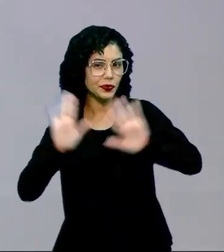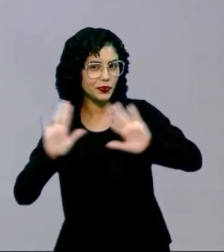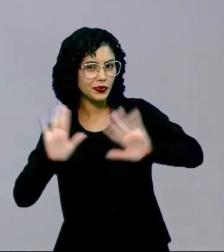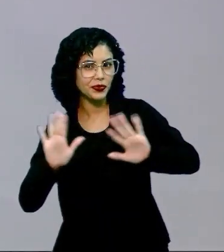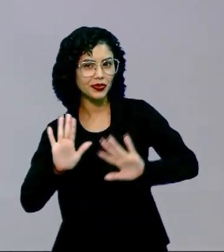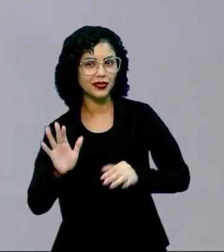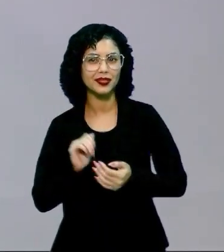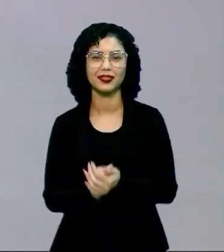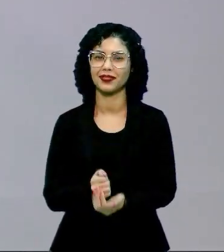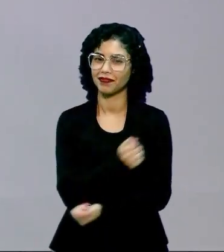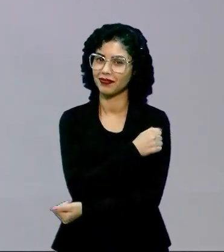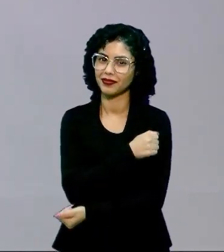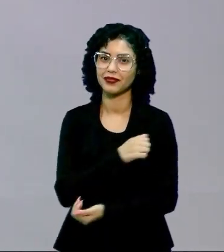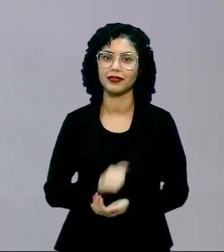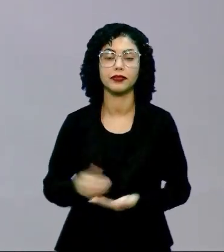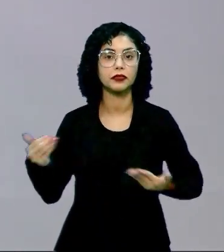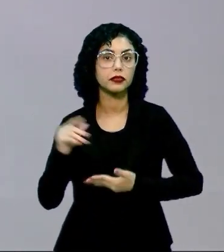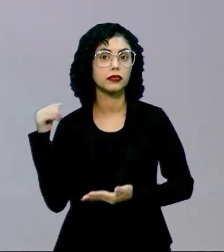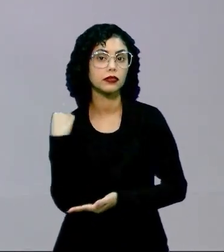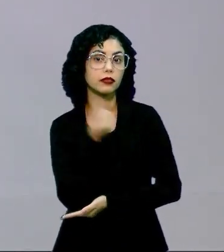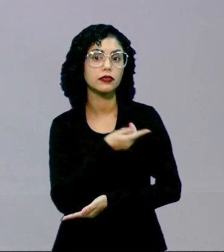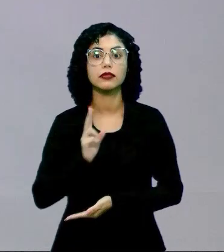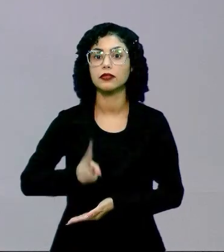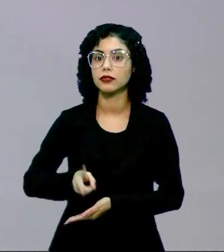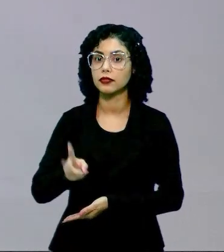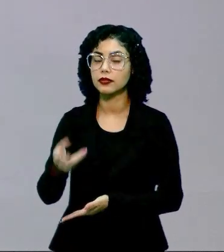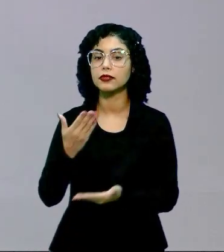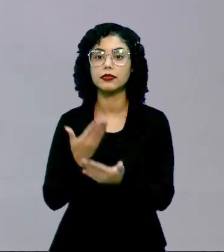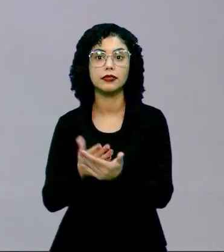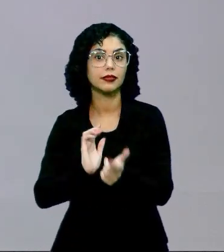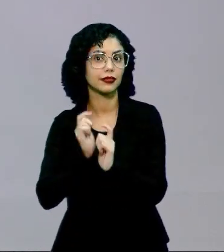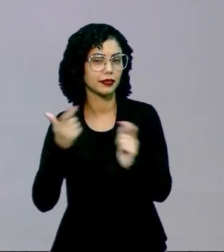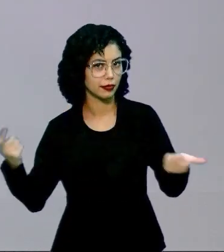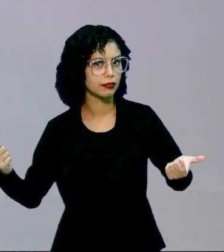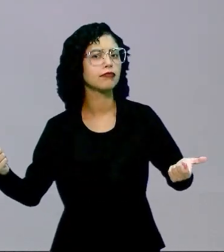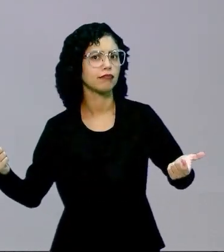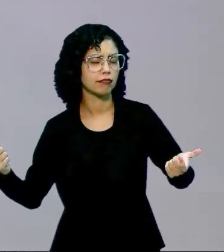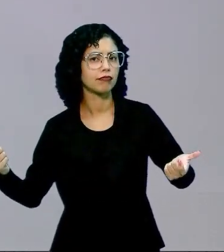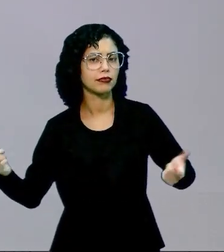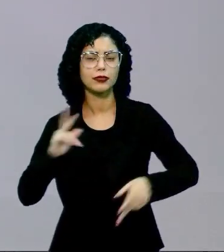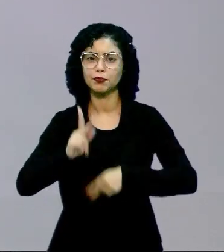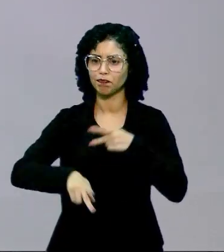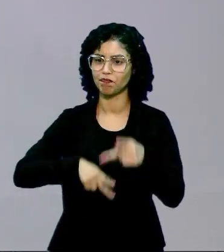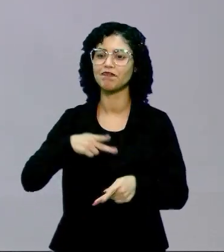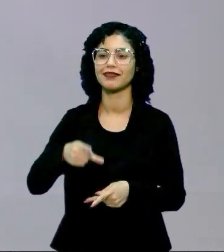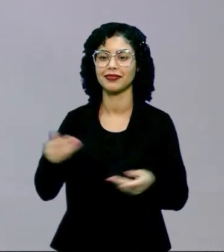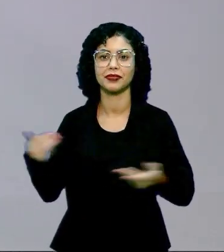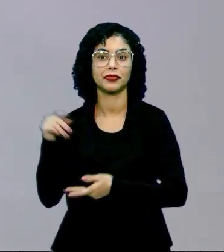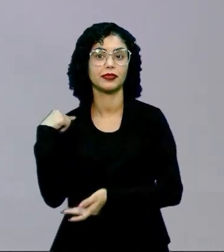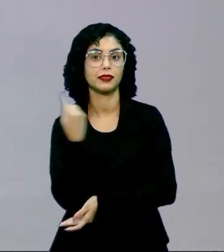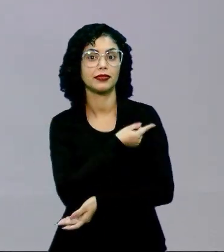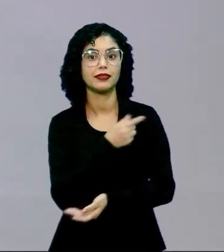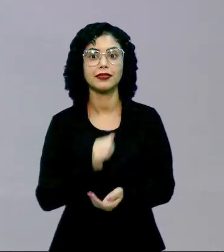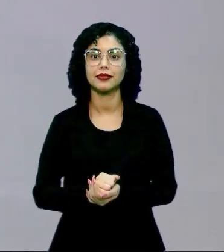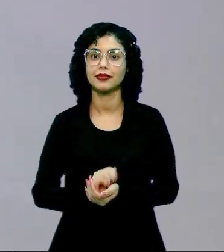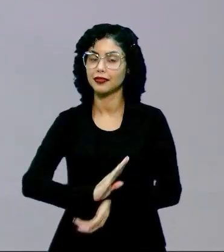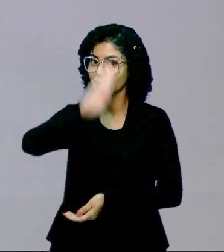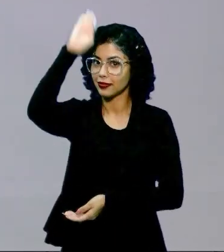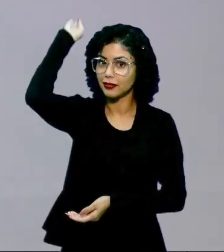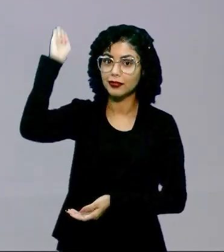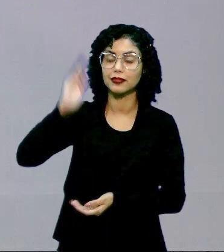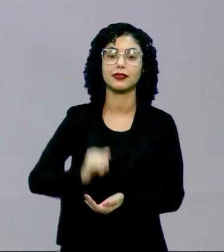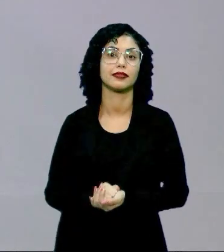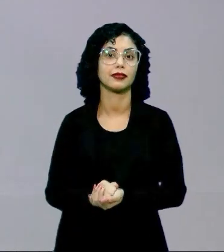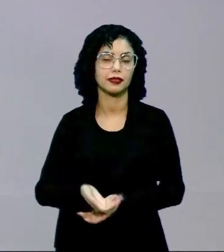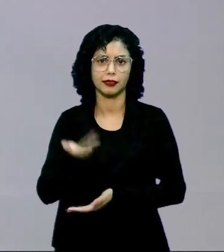Olá, queridos estudantes! Hoje a gente vai continuar falando de uma grande civilização, né? E hoje nós vamos falar de Roma Antiga.